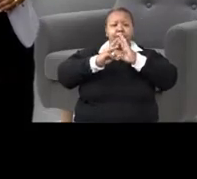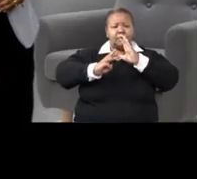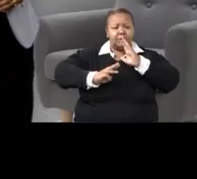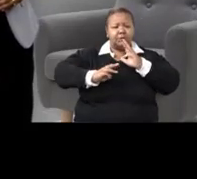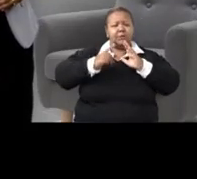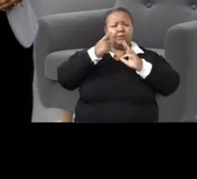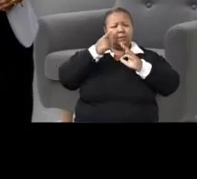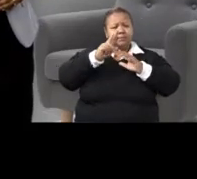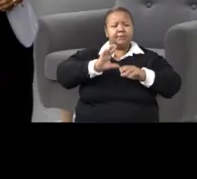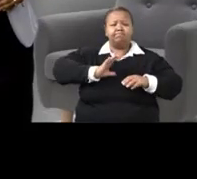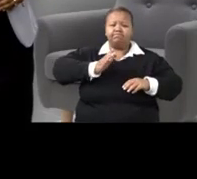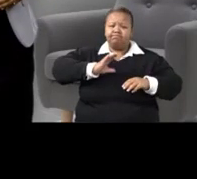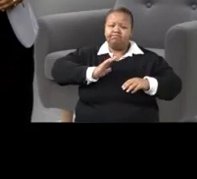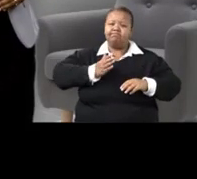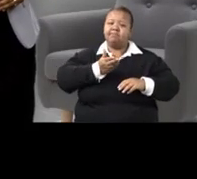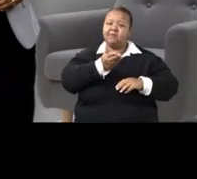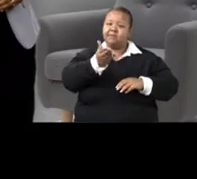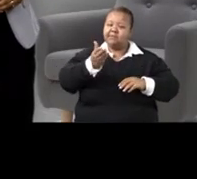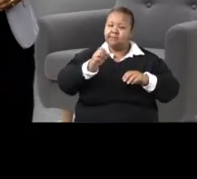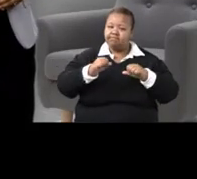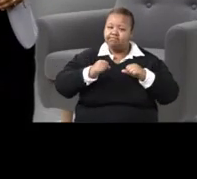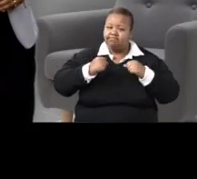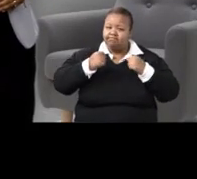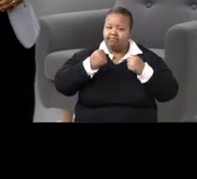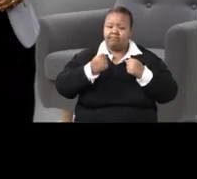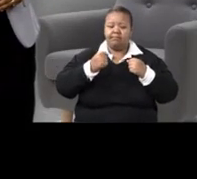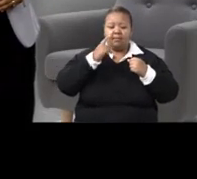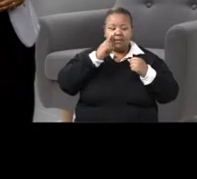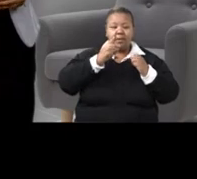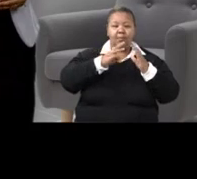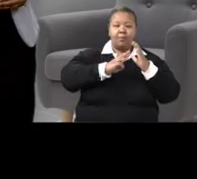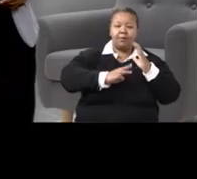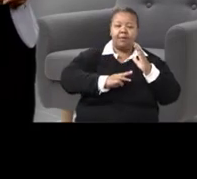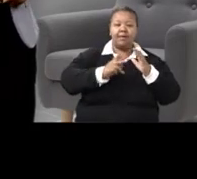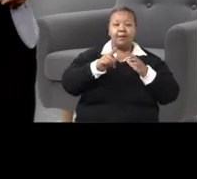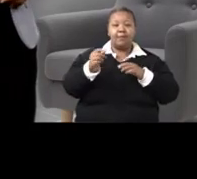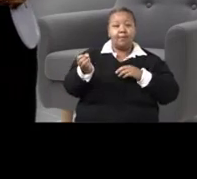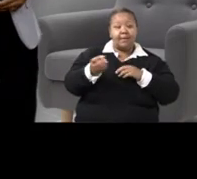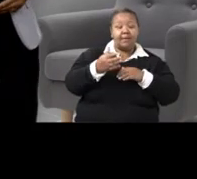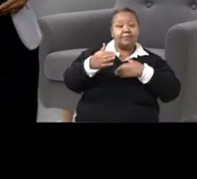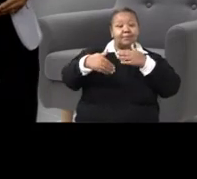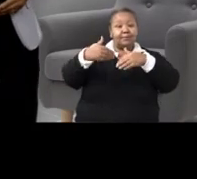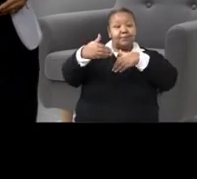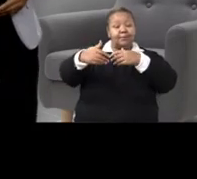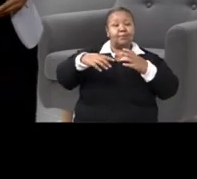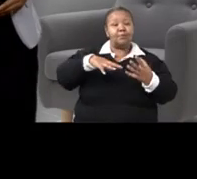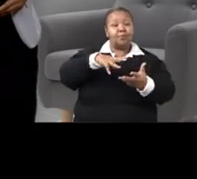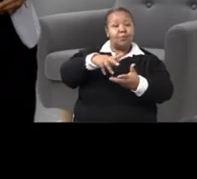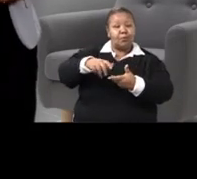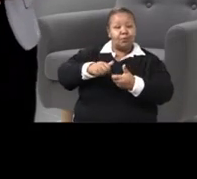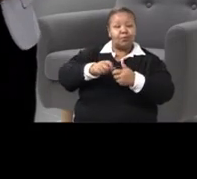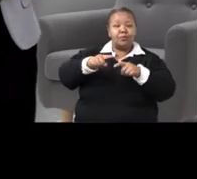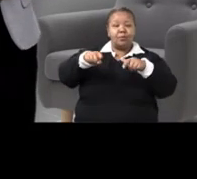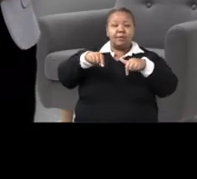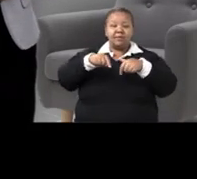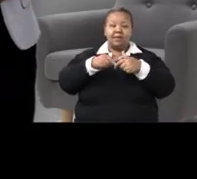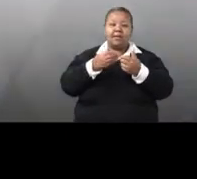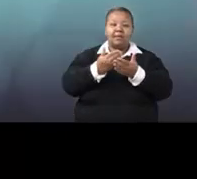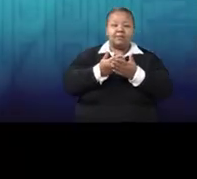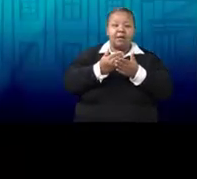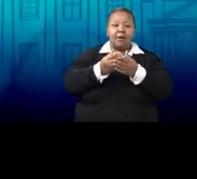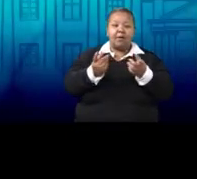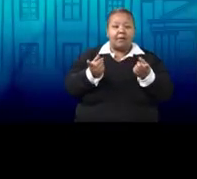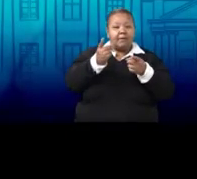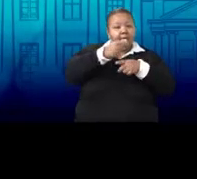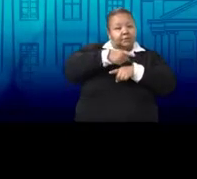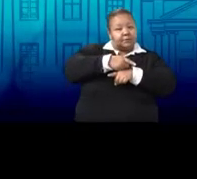exige muita proatividade e empenho da sua parte, já que segue o modelo de uma das tendências mais avançadas no mundo, a sala de aula invertida.